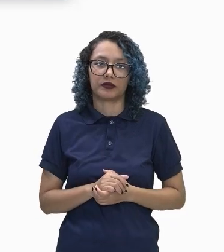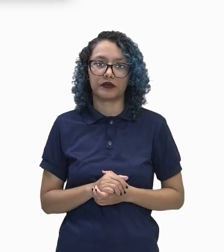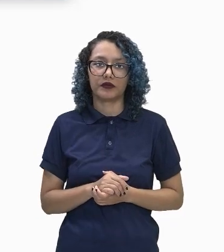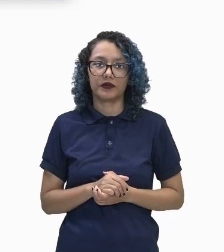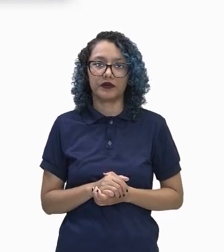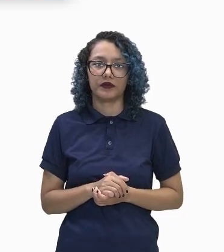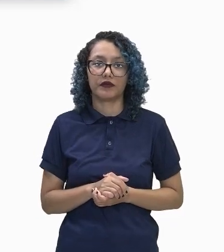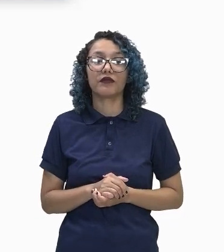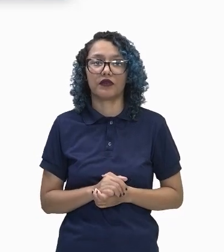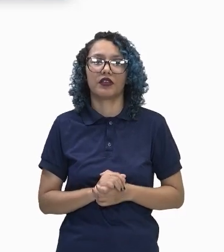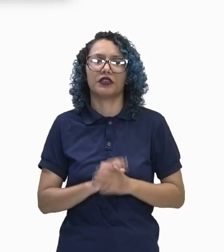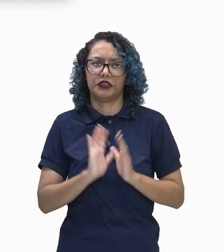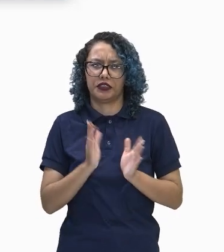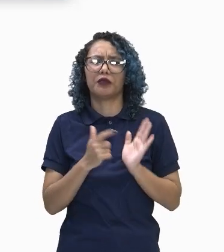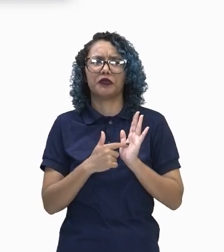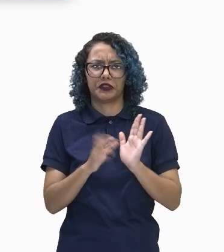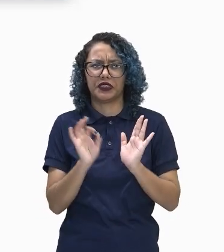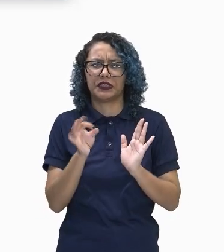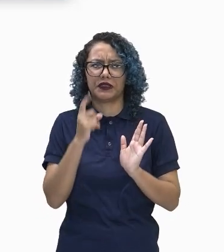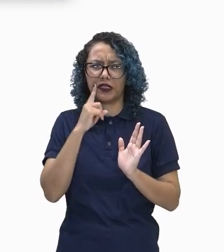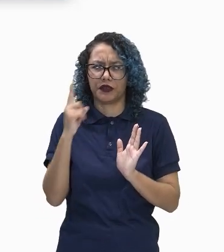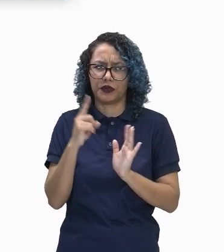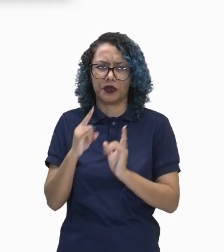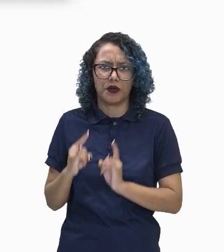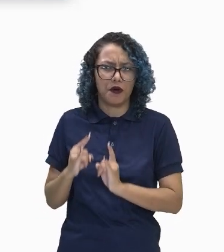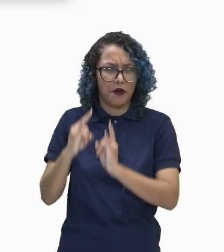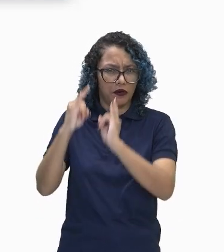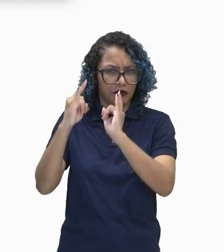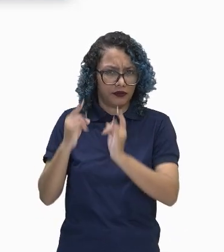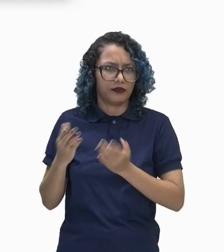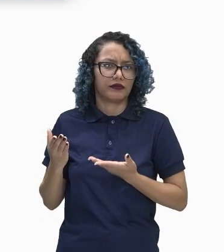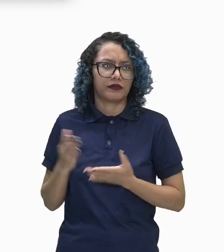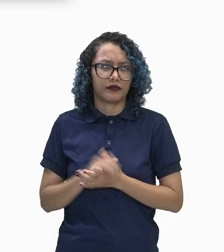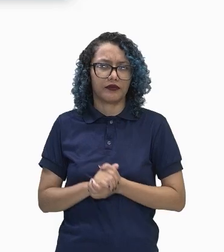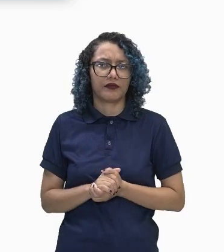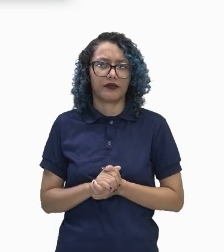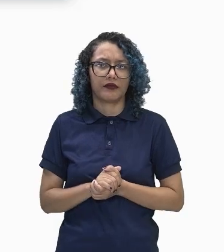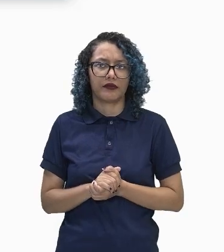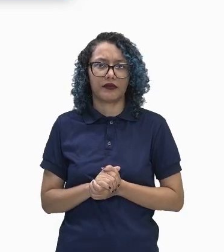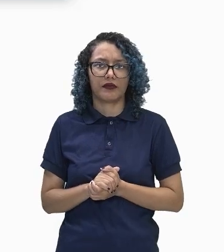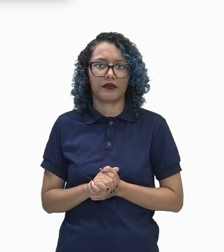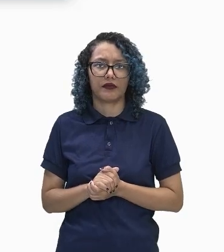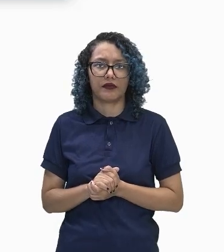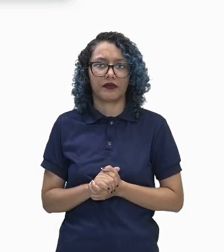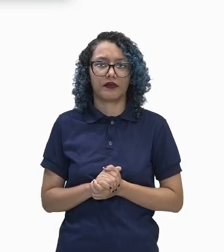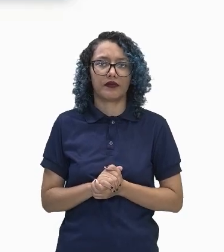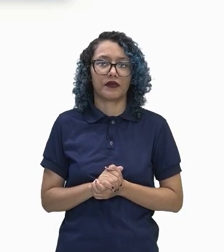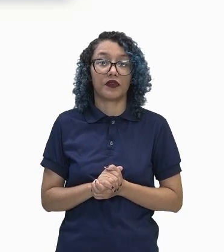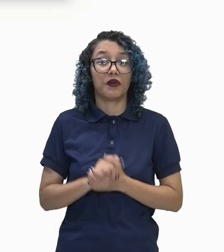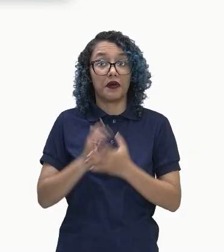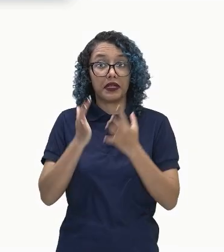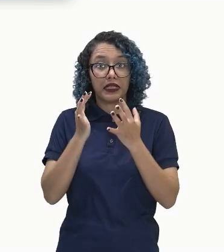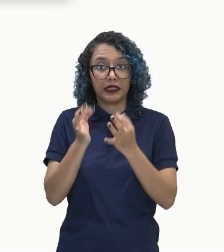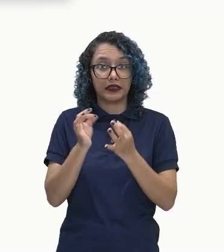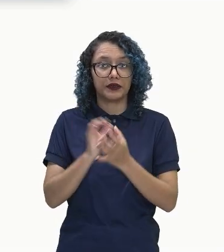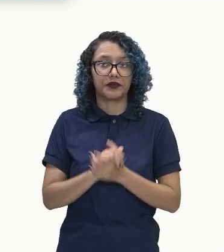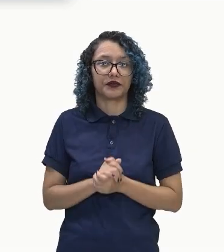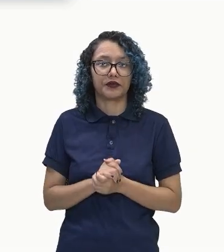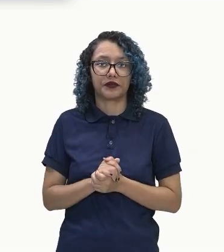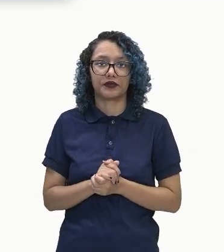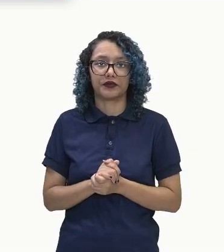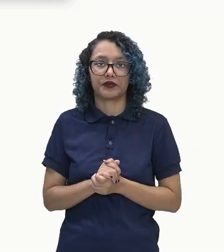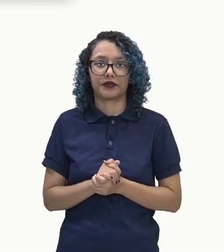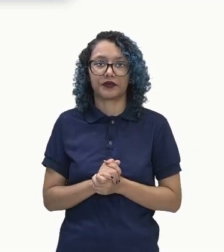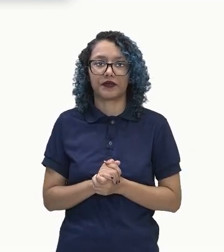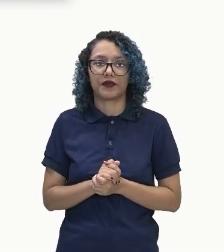Dubai. Nós já vimos, então. Repare nesse tamanho aqui. E eu vou indicar para vocês o que nós temos de importante aqui nesse